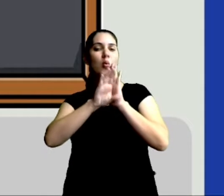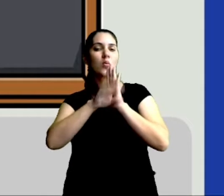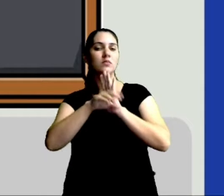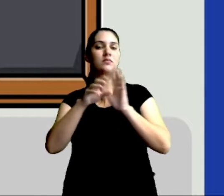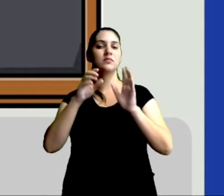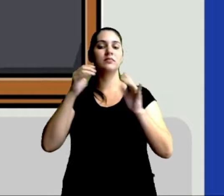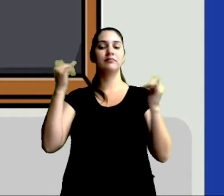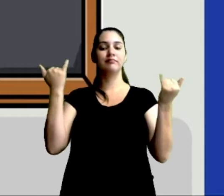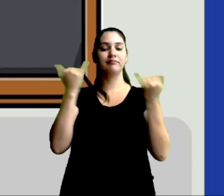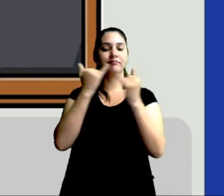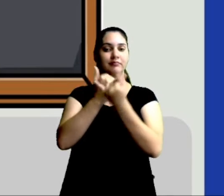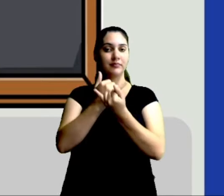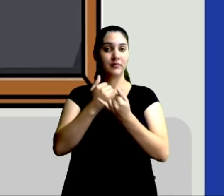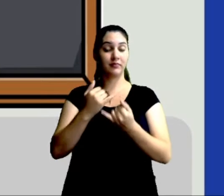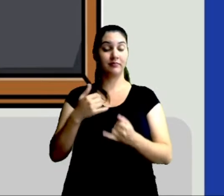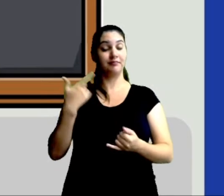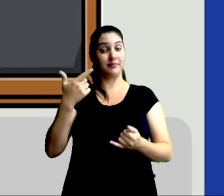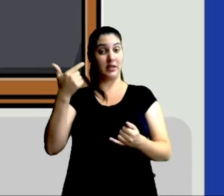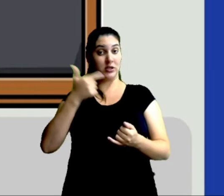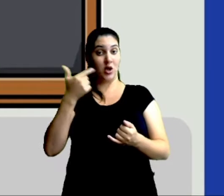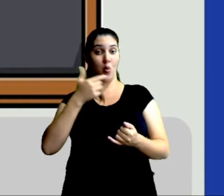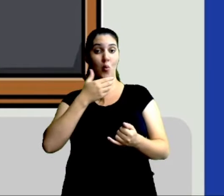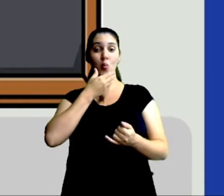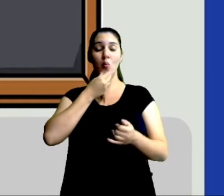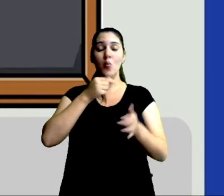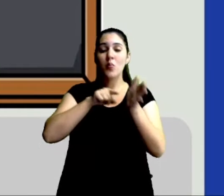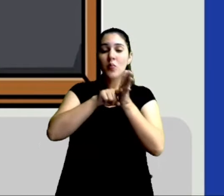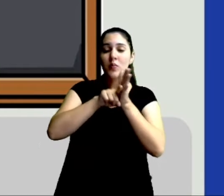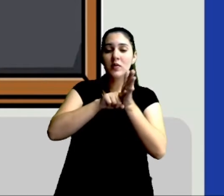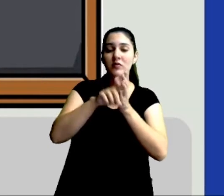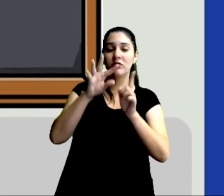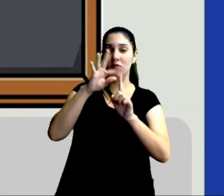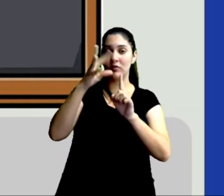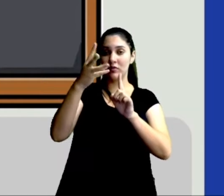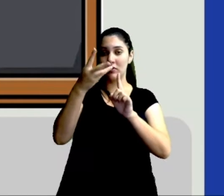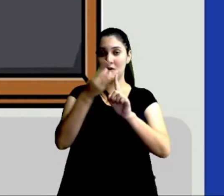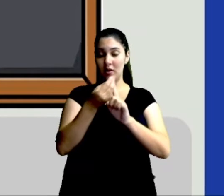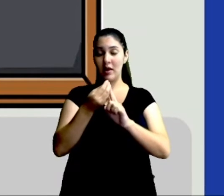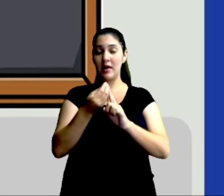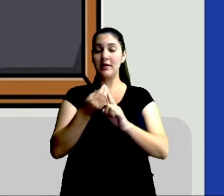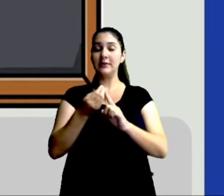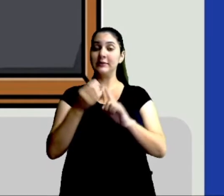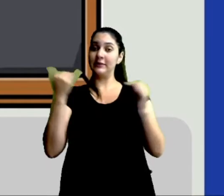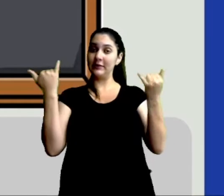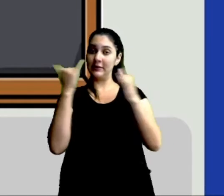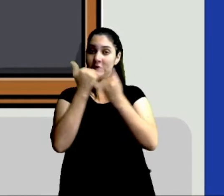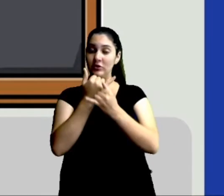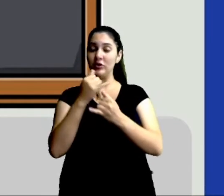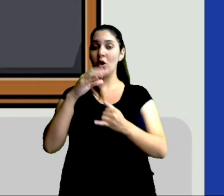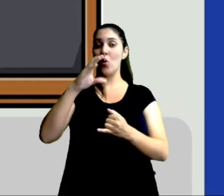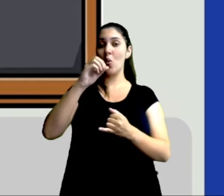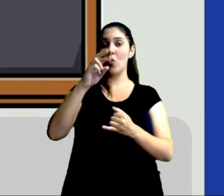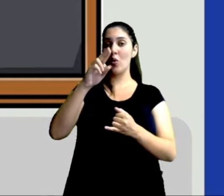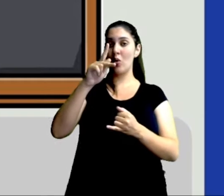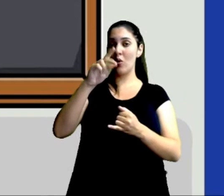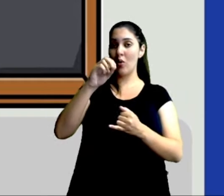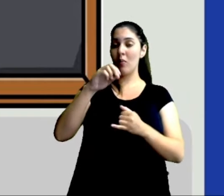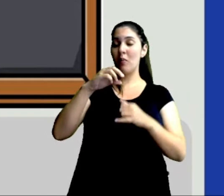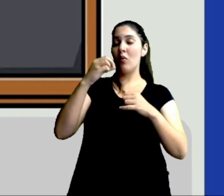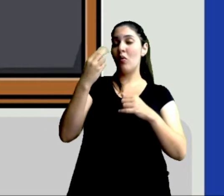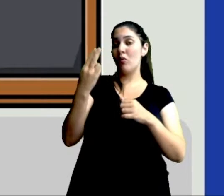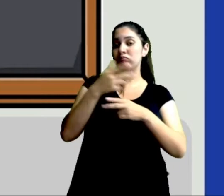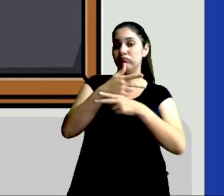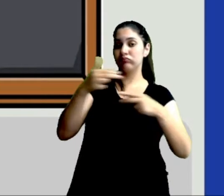energia? Segundo os físicos, energia é a capacidade que um corpo ou substância tem